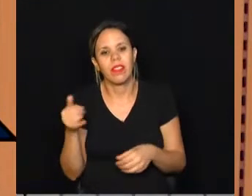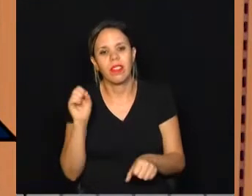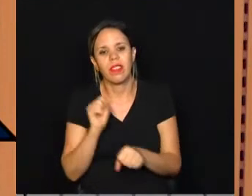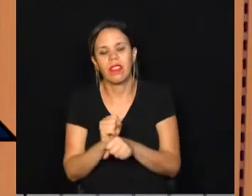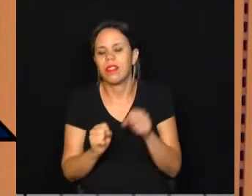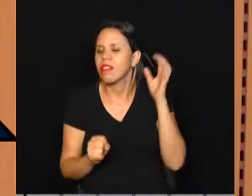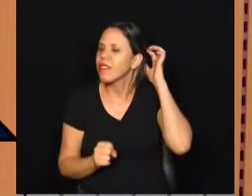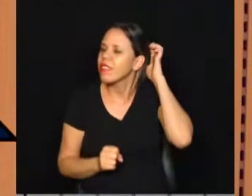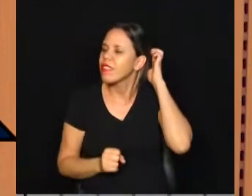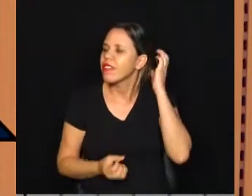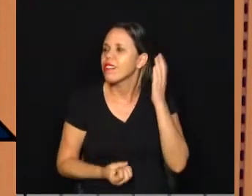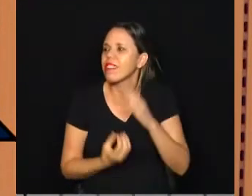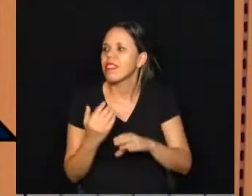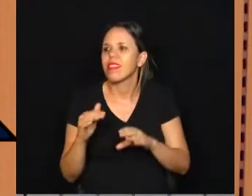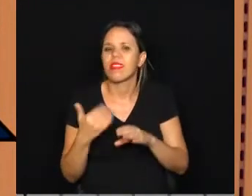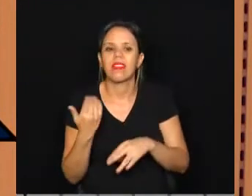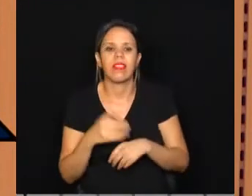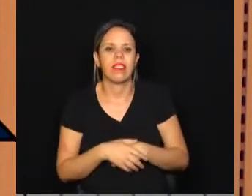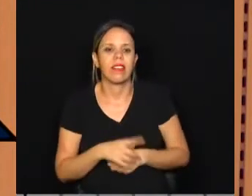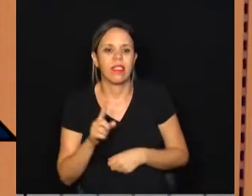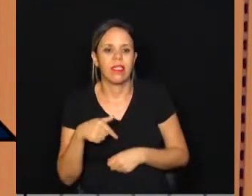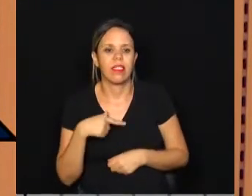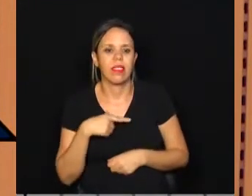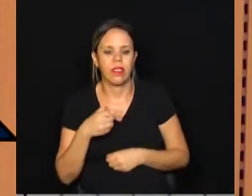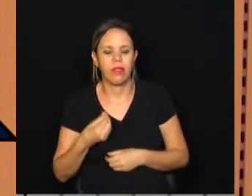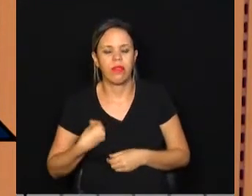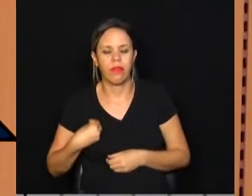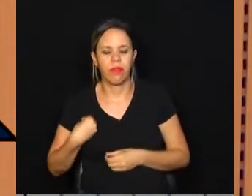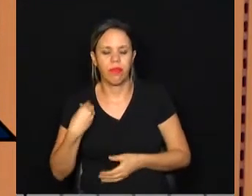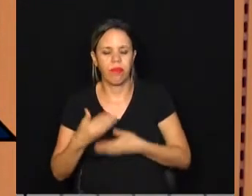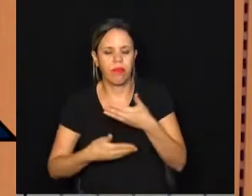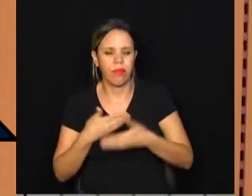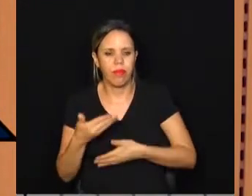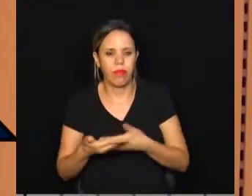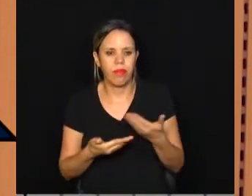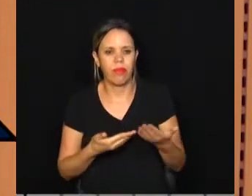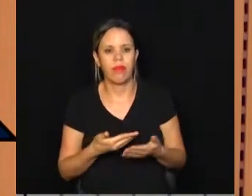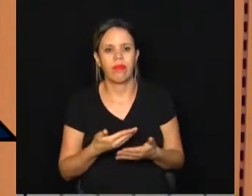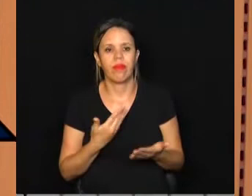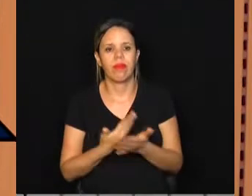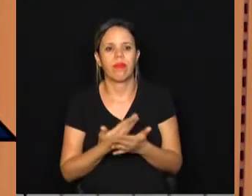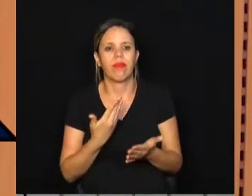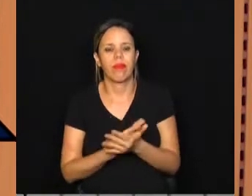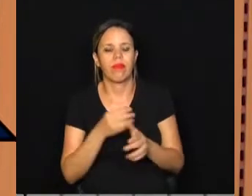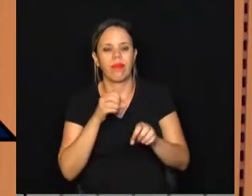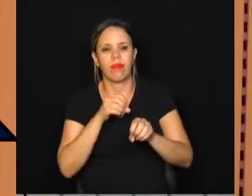apareceu. É isso que a gente tem vivido, inclusive, com as aulas à distância, aí,